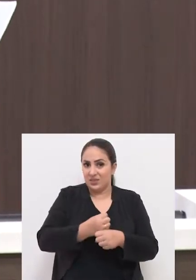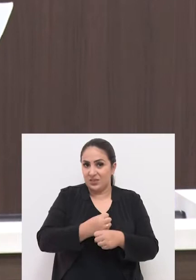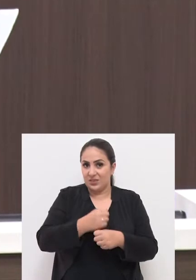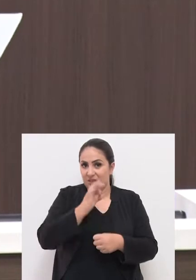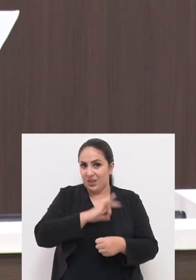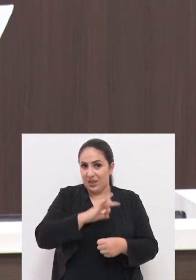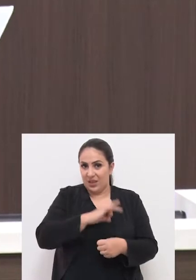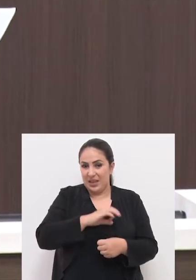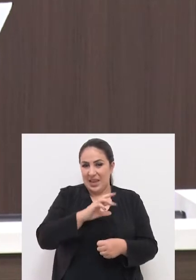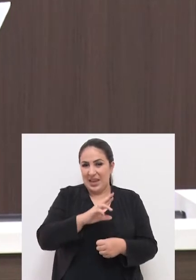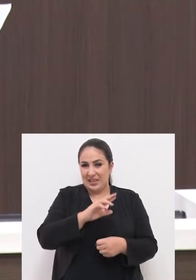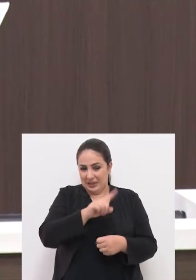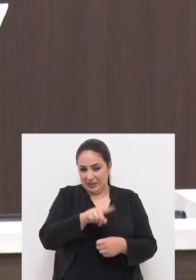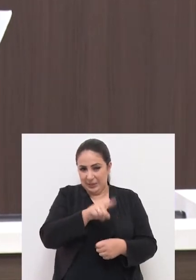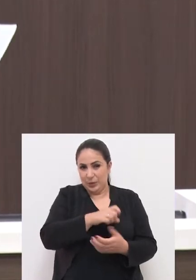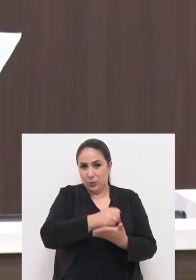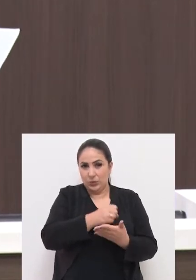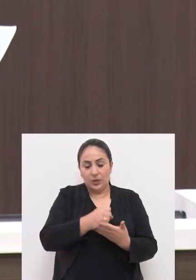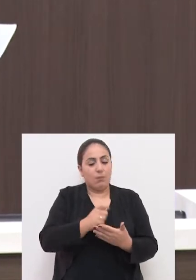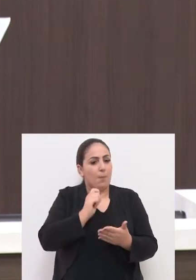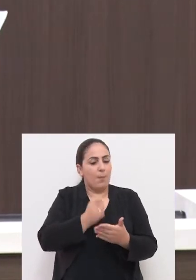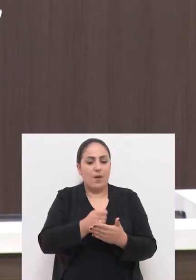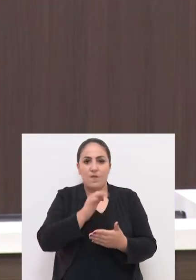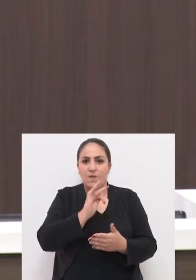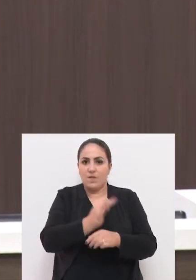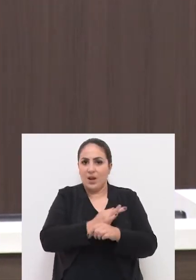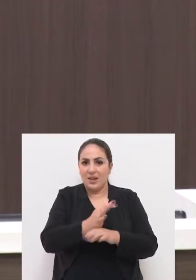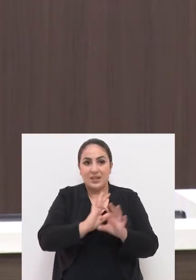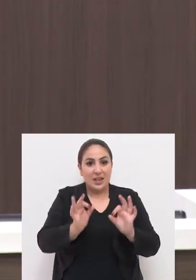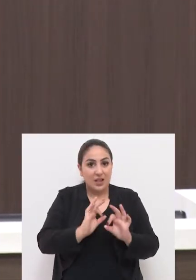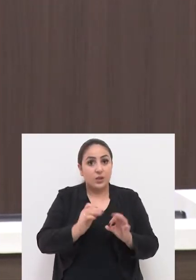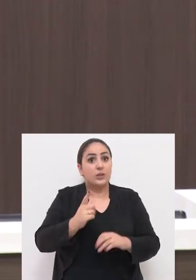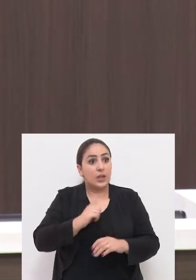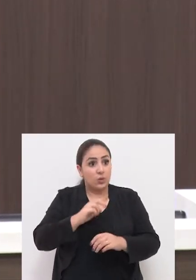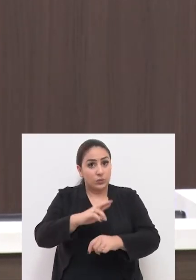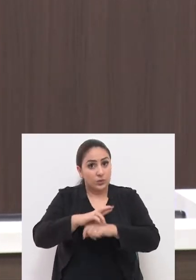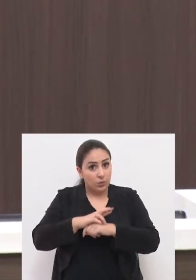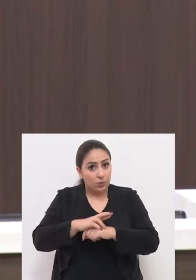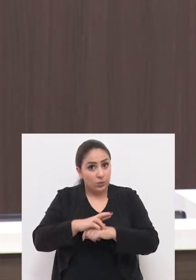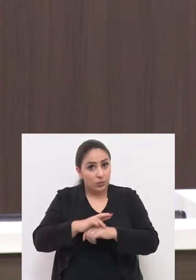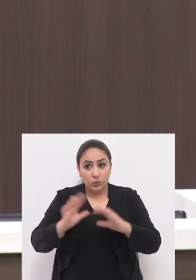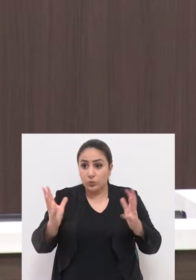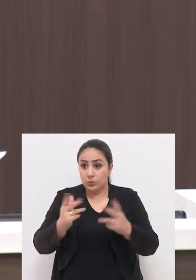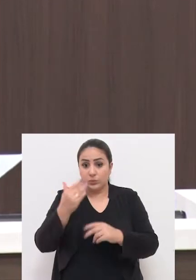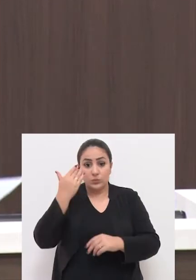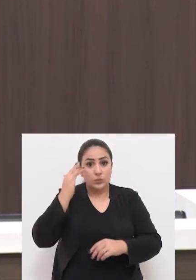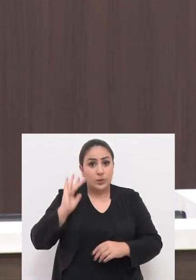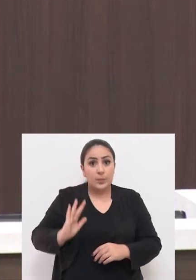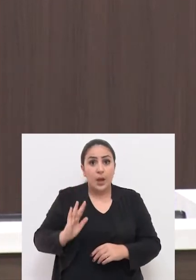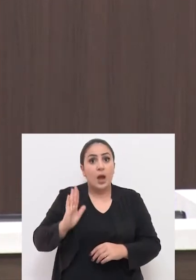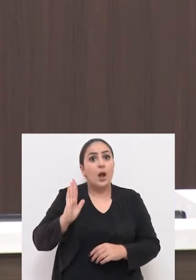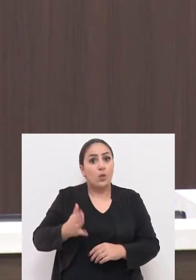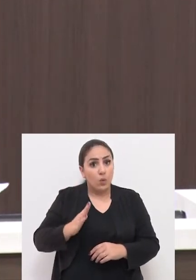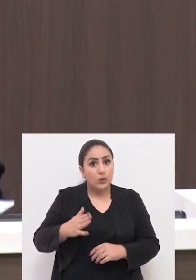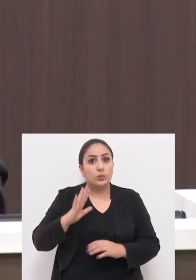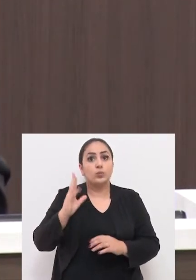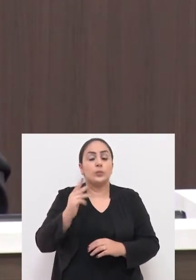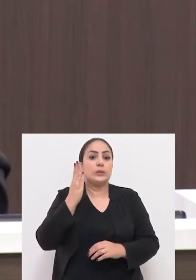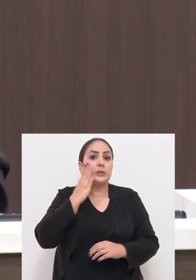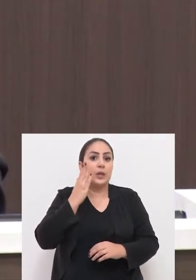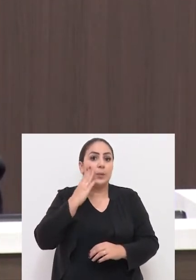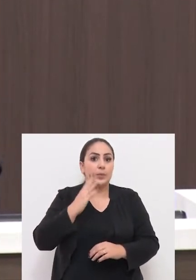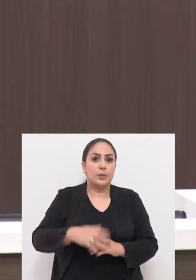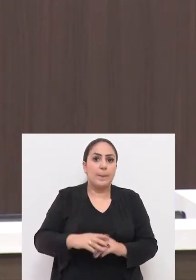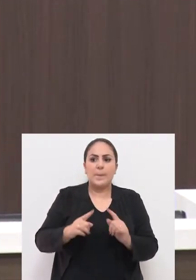de rescisão, não pagaram férias, tem um seguro, um tal seguro que ninguém sabia, e que agora